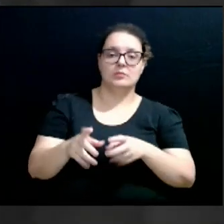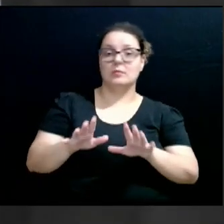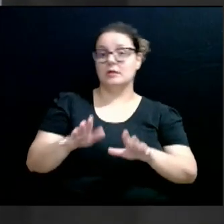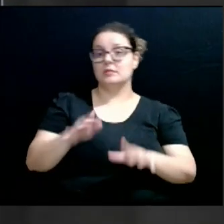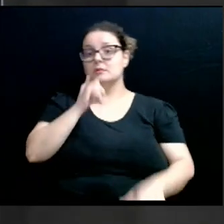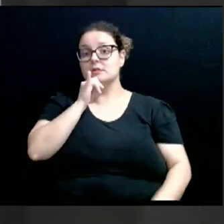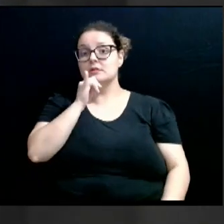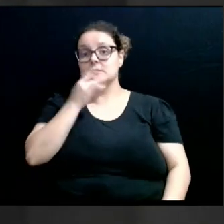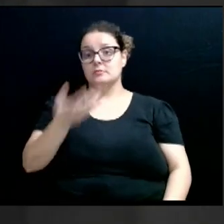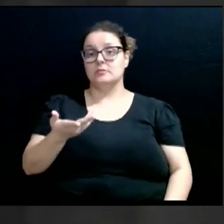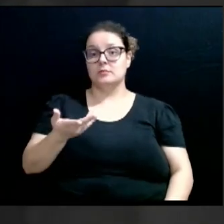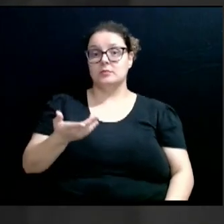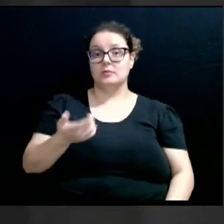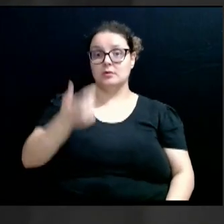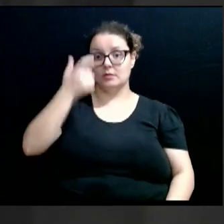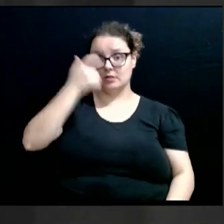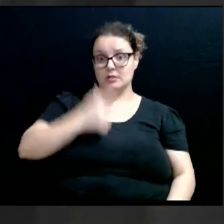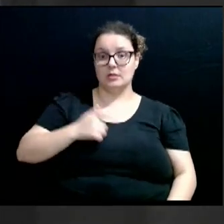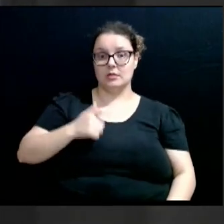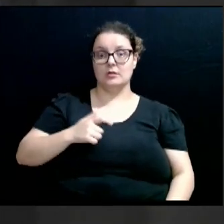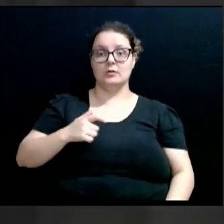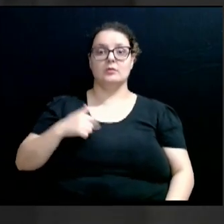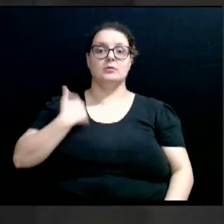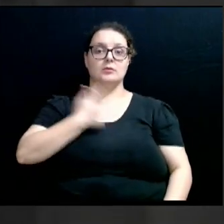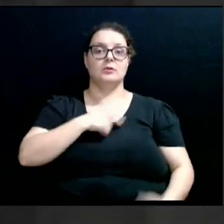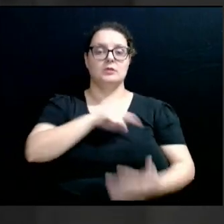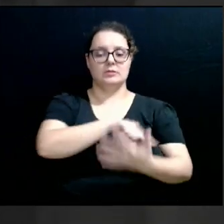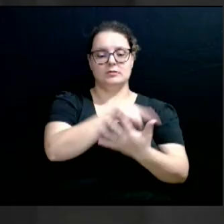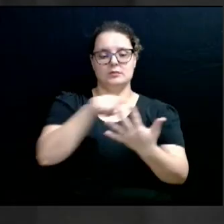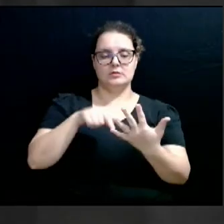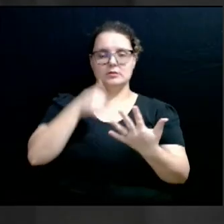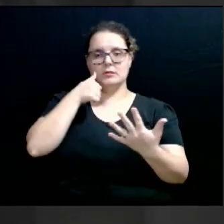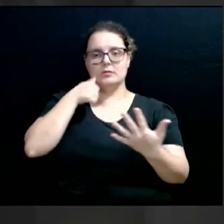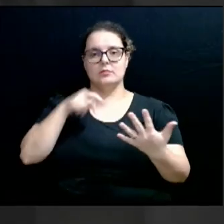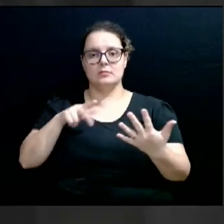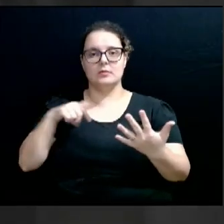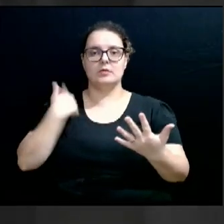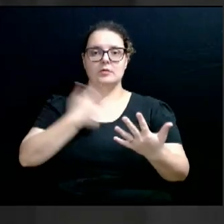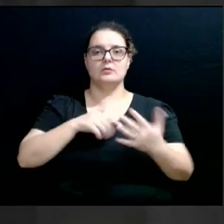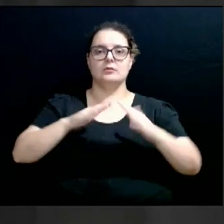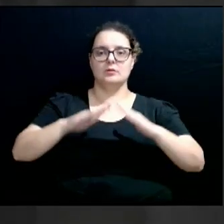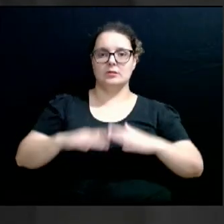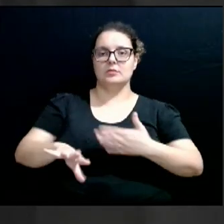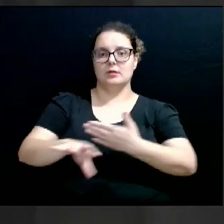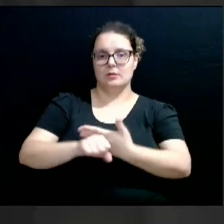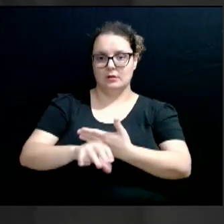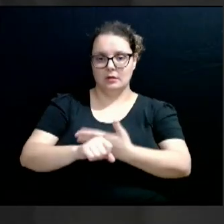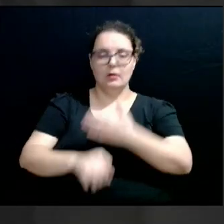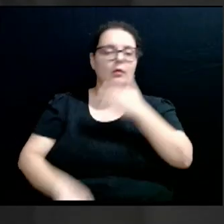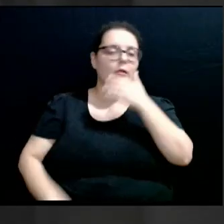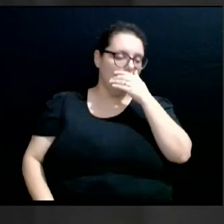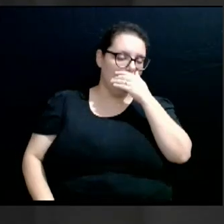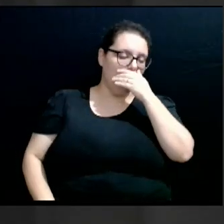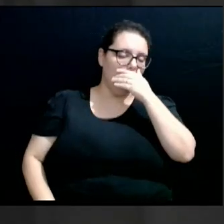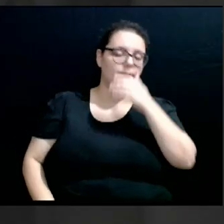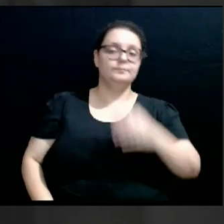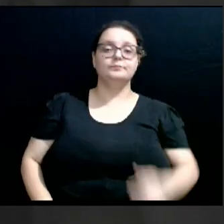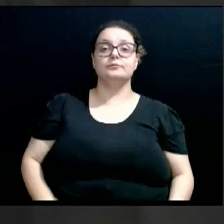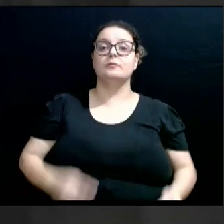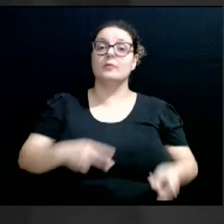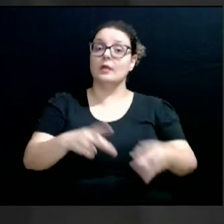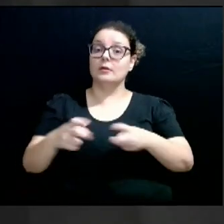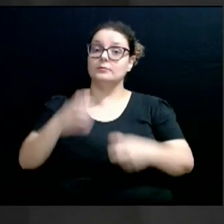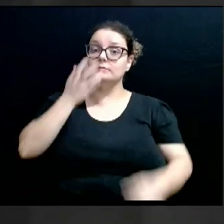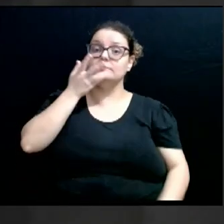somos 5 irmãs, e nós 5 nos ficávamos nesse orfanato, né, e percebia que as crianças iam indo embora, as